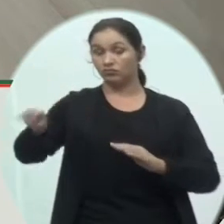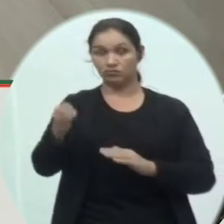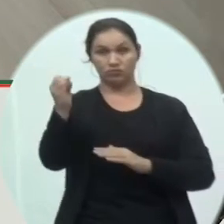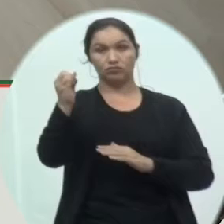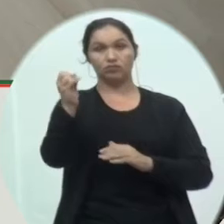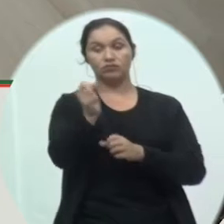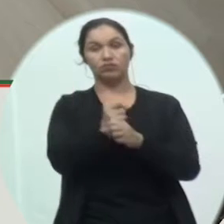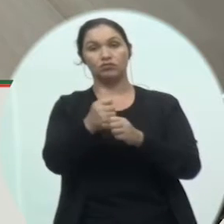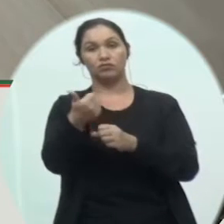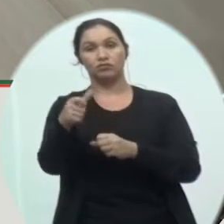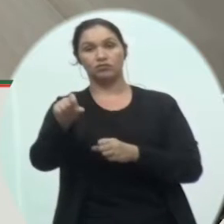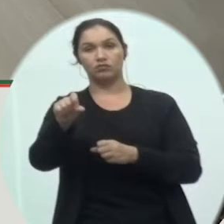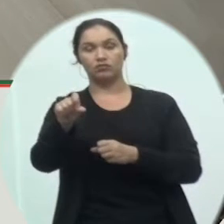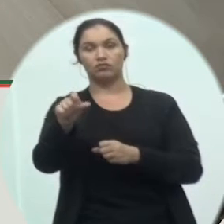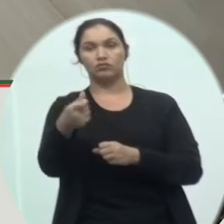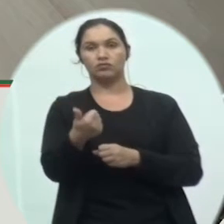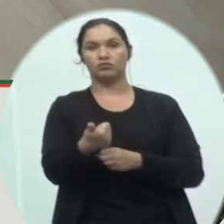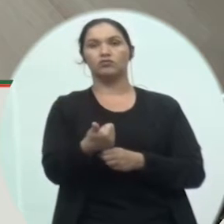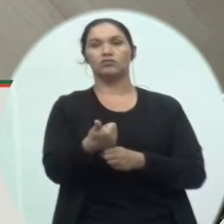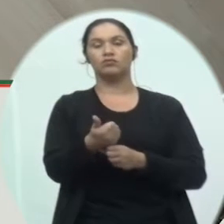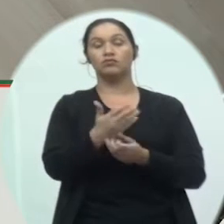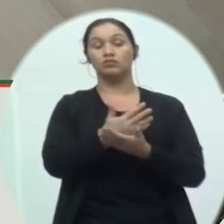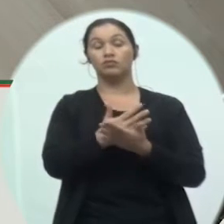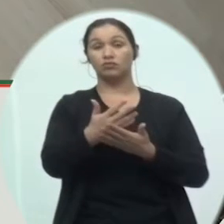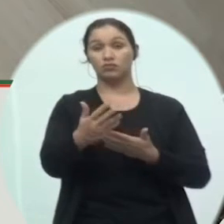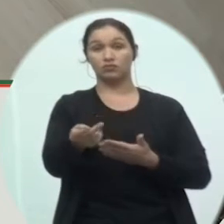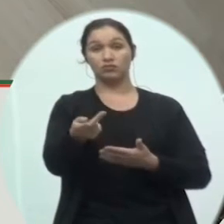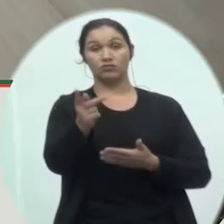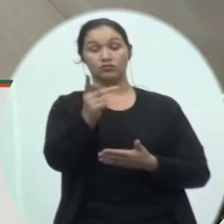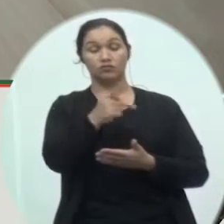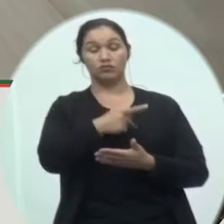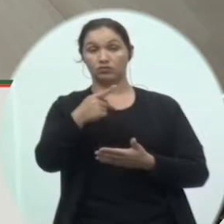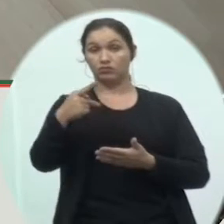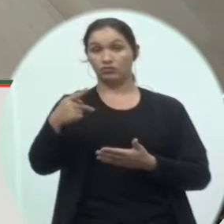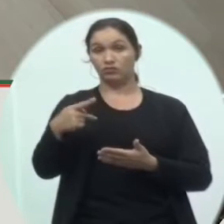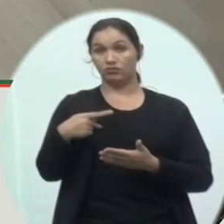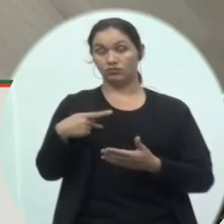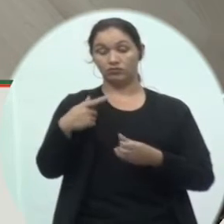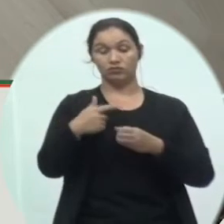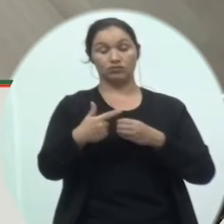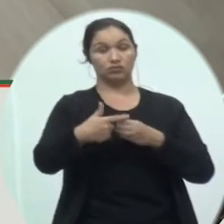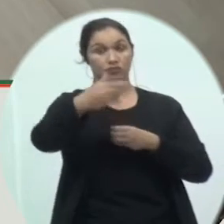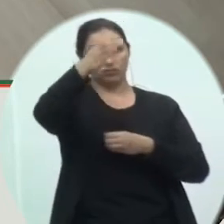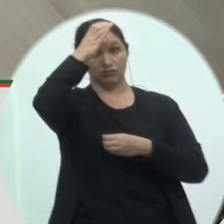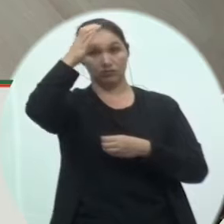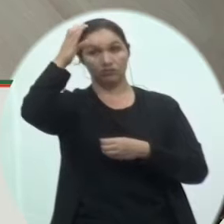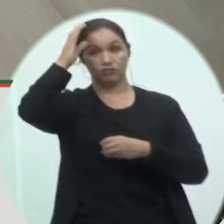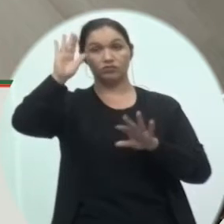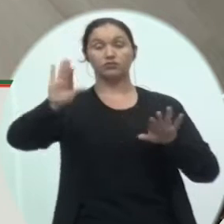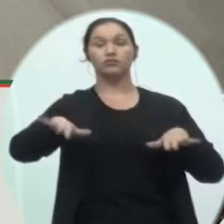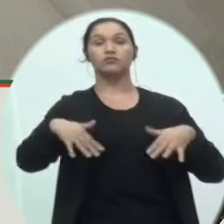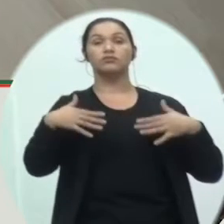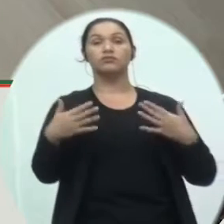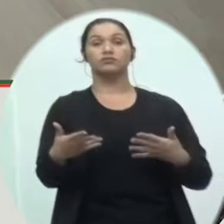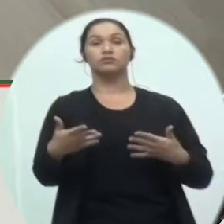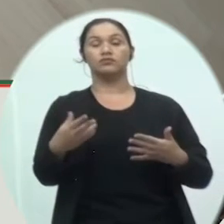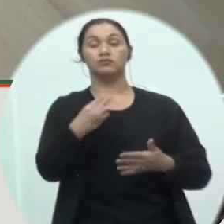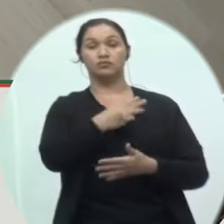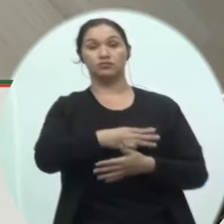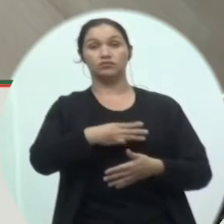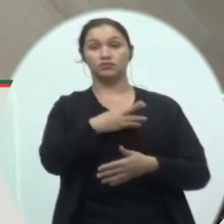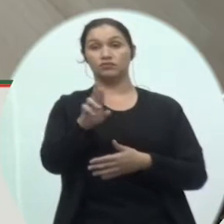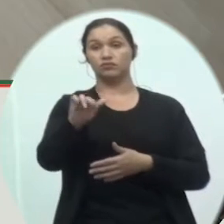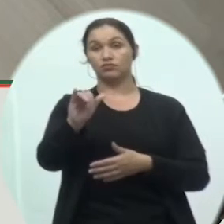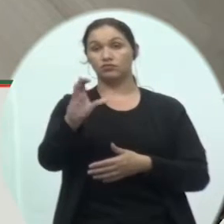o pastorado da Congregação Presbiterial de Criciúma o missionário estaduzinense reverendo